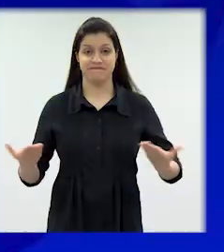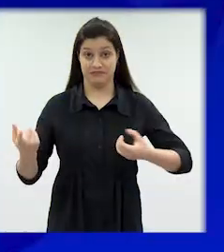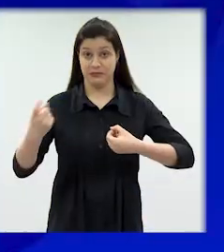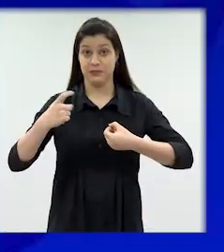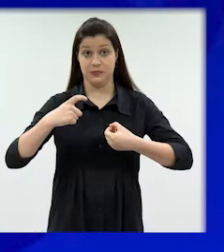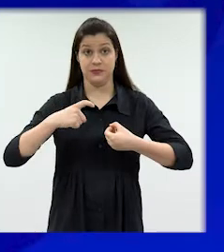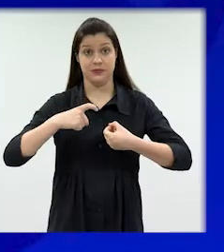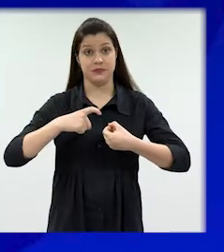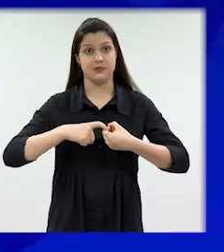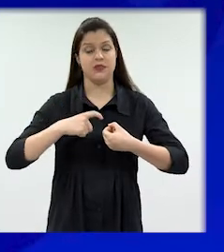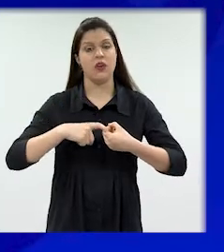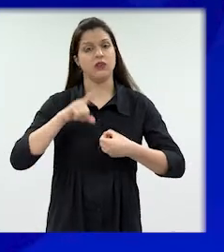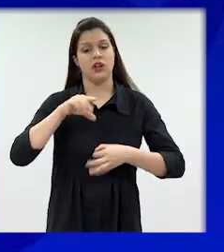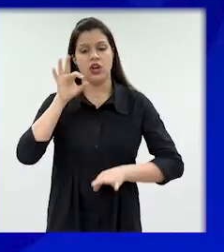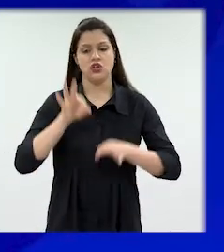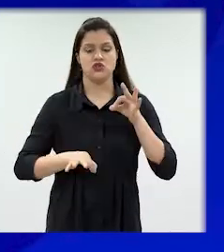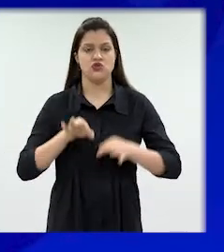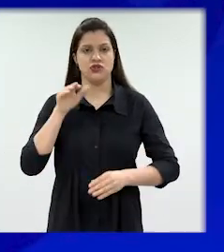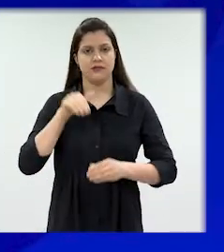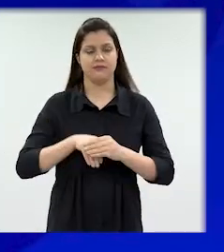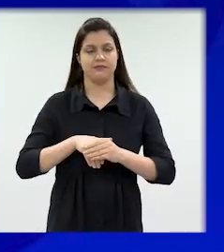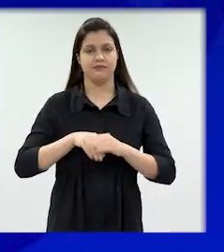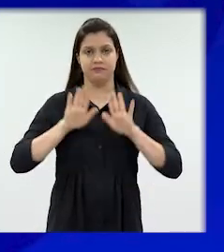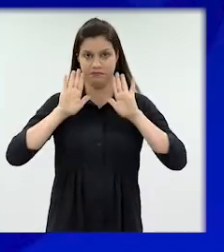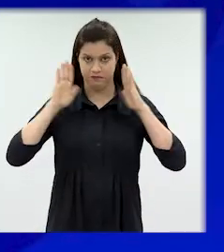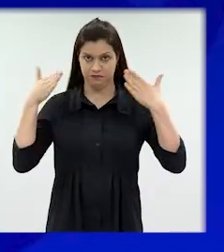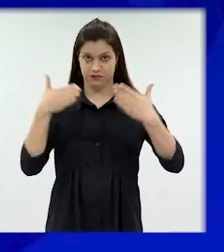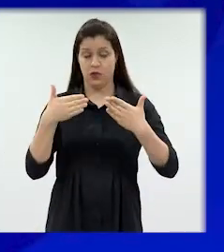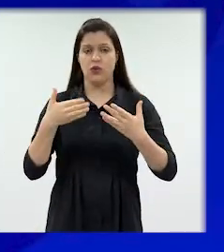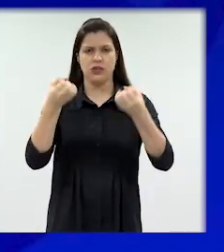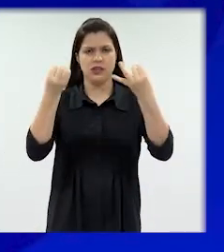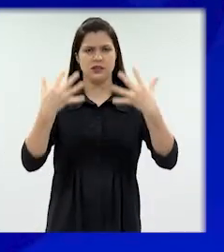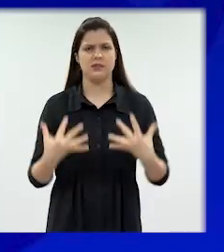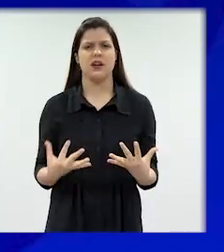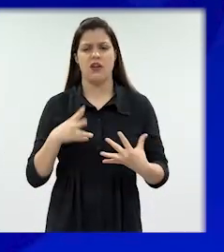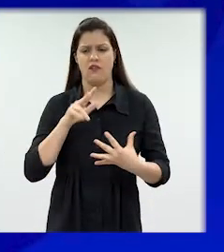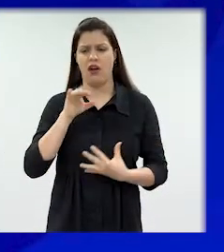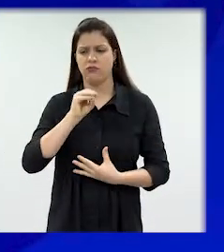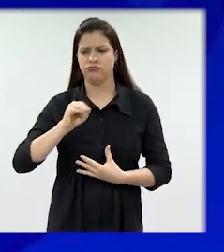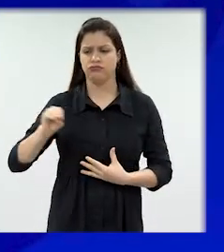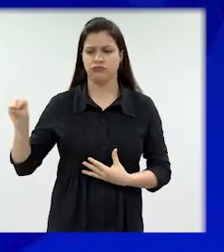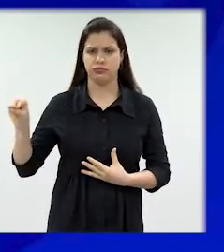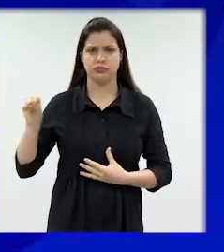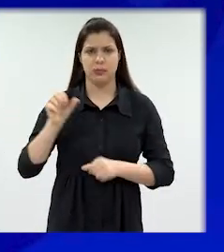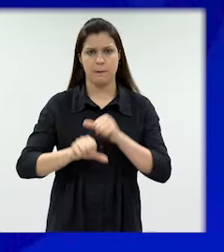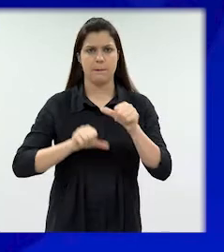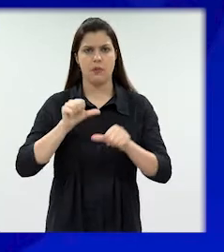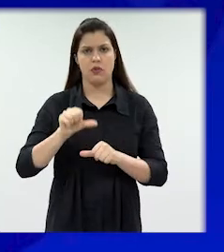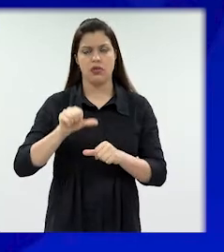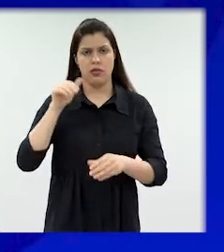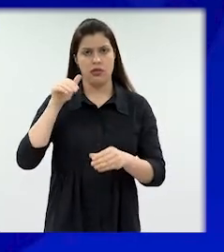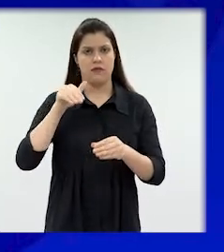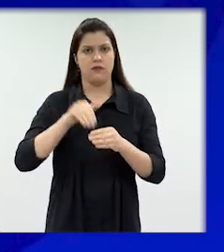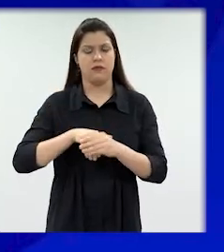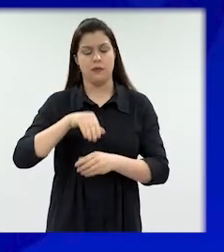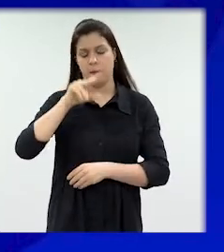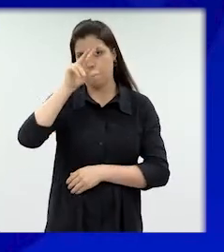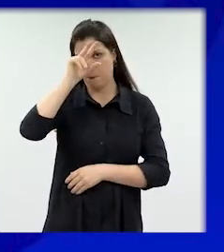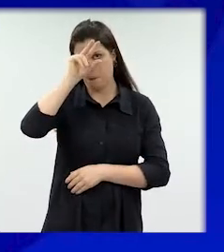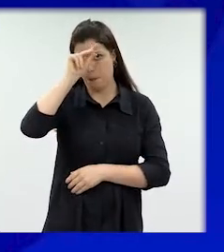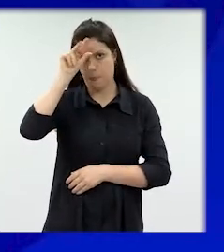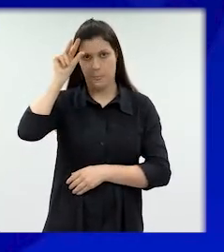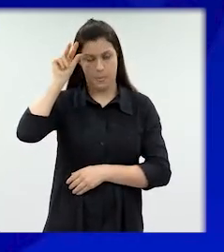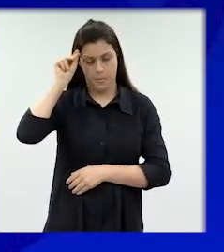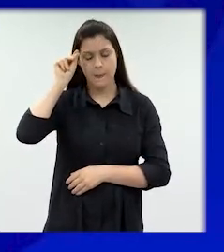Estamos de volta com a edição de hoje do Justiça Eleitoral em Foco. Nós estamos falando sobre o adiamento das eleições municipais de 2020. Quem está comigo é